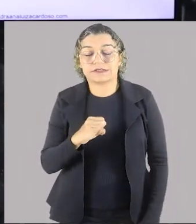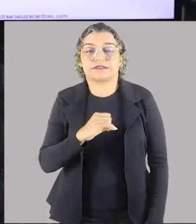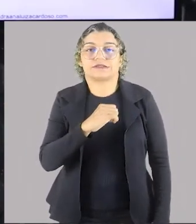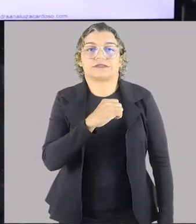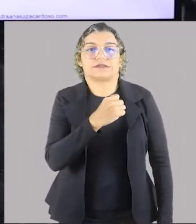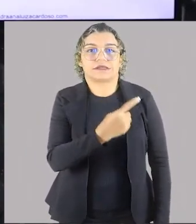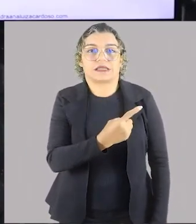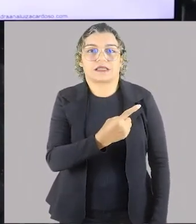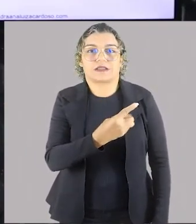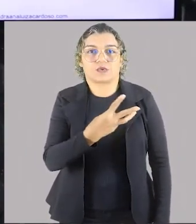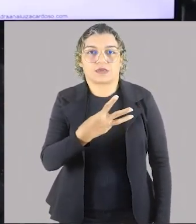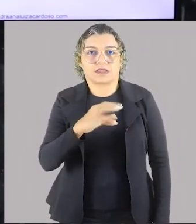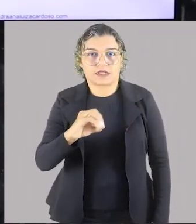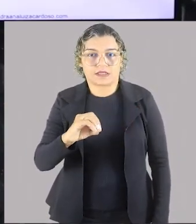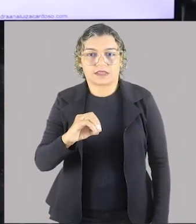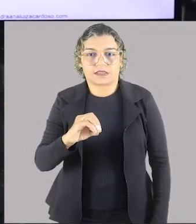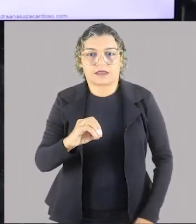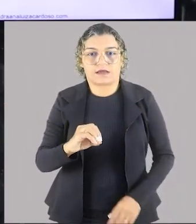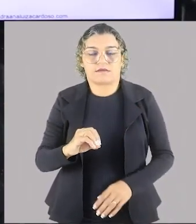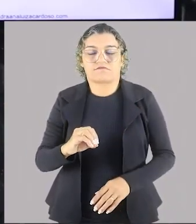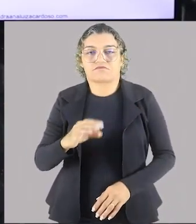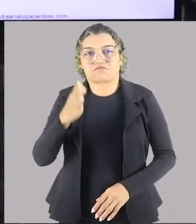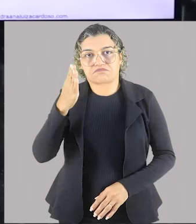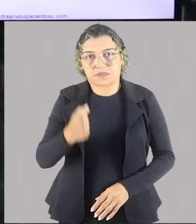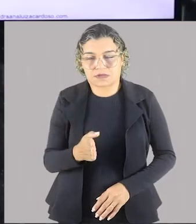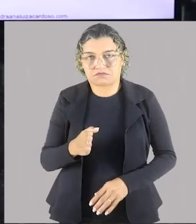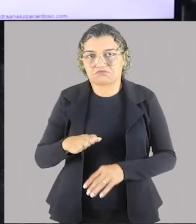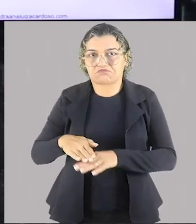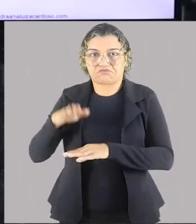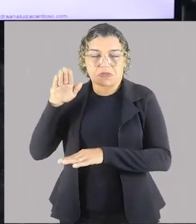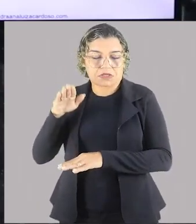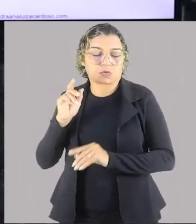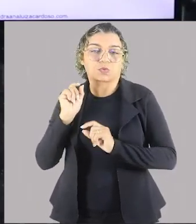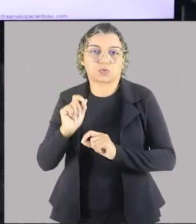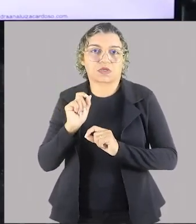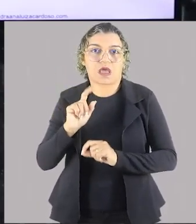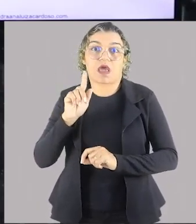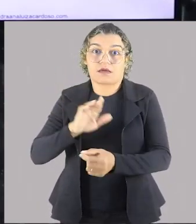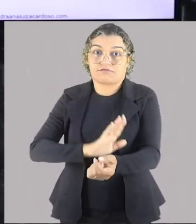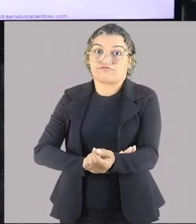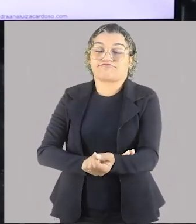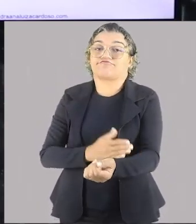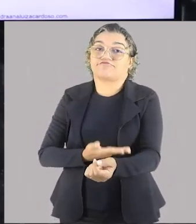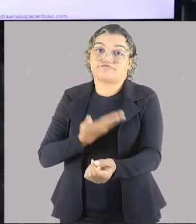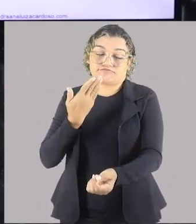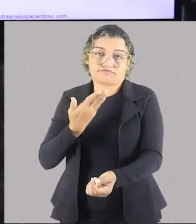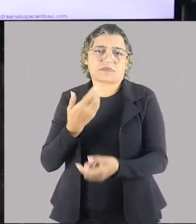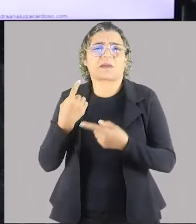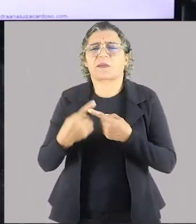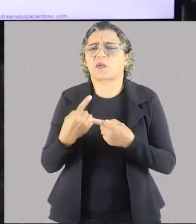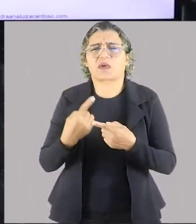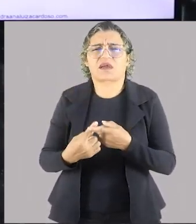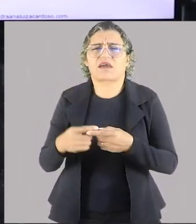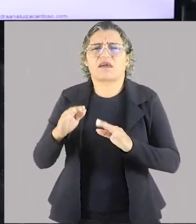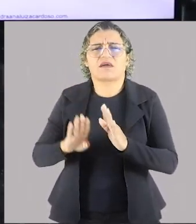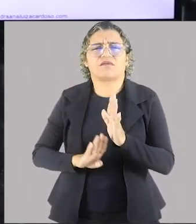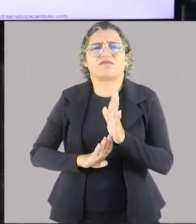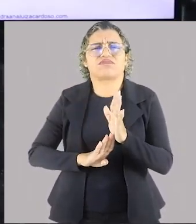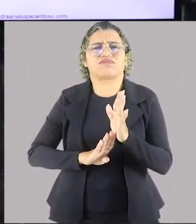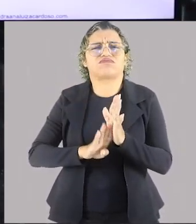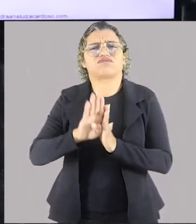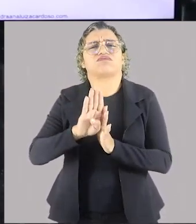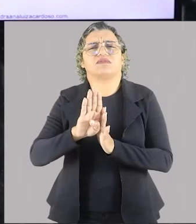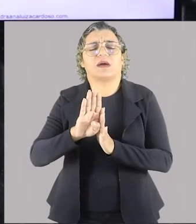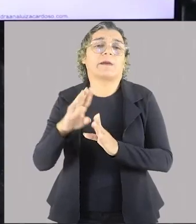85 ou mais, ele vai estar com uma hipertensão. E por que aumenta